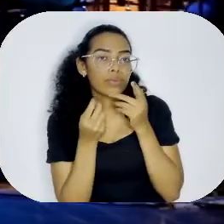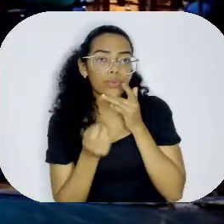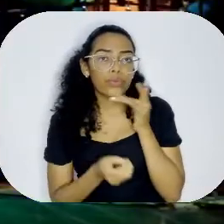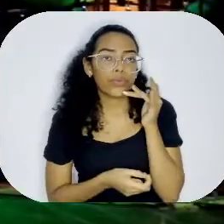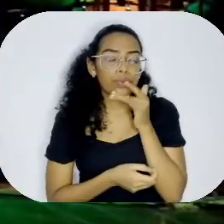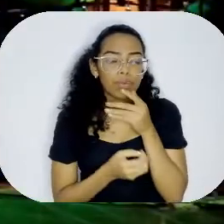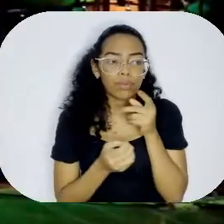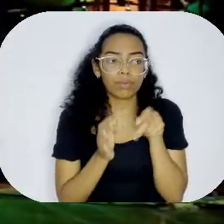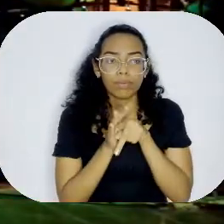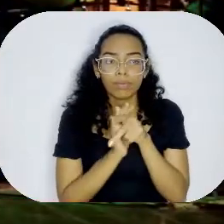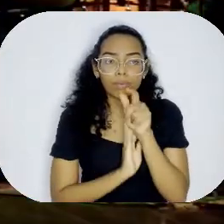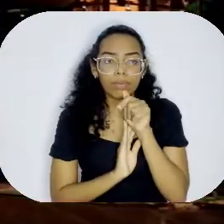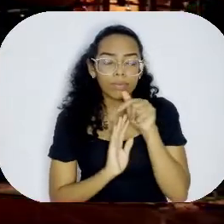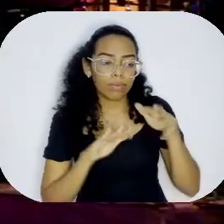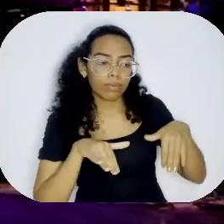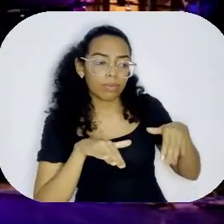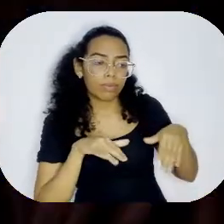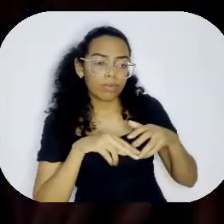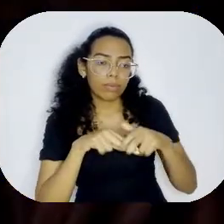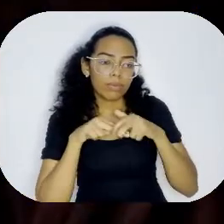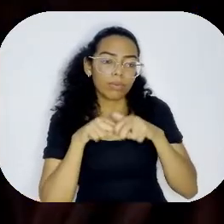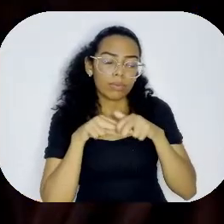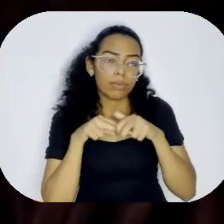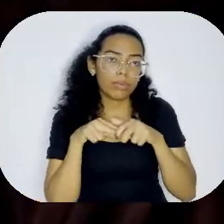a espuma do teu gozo de mar.